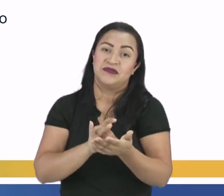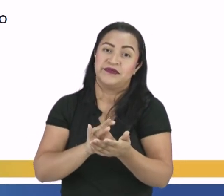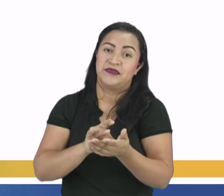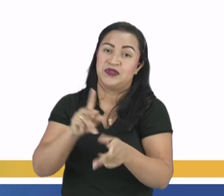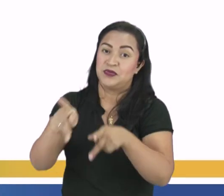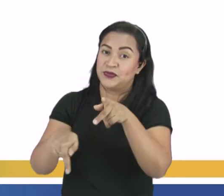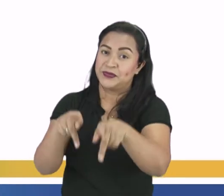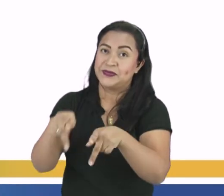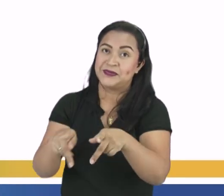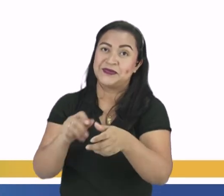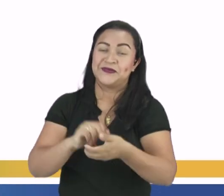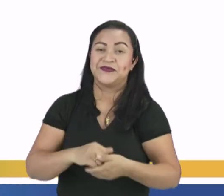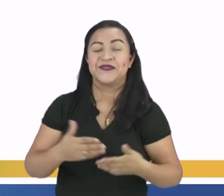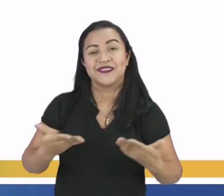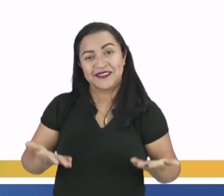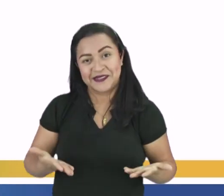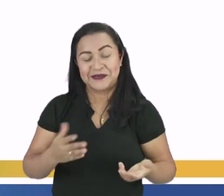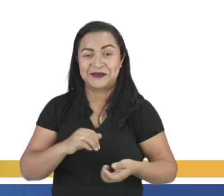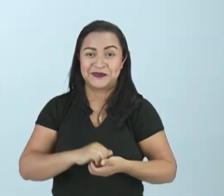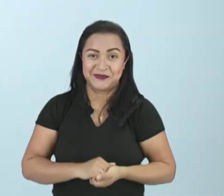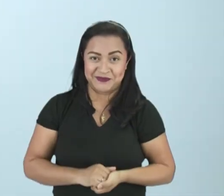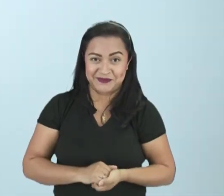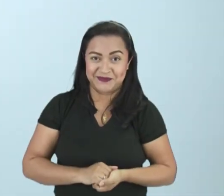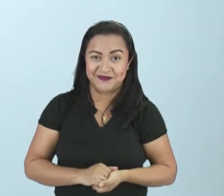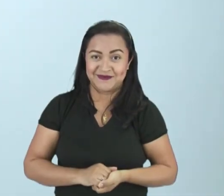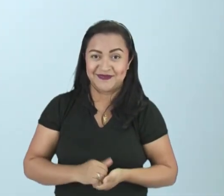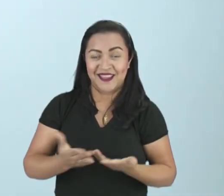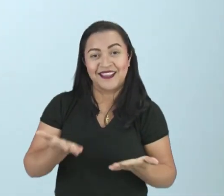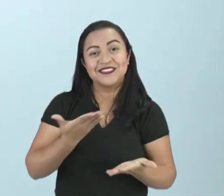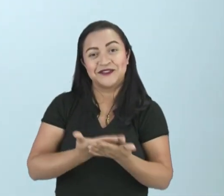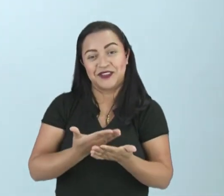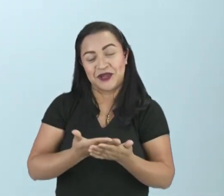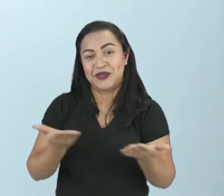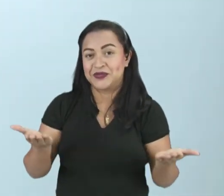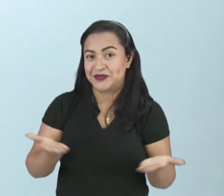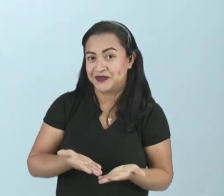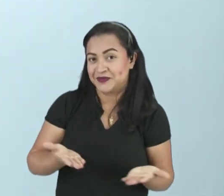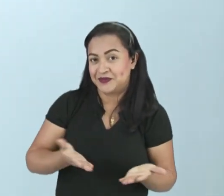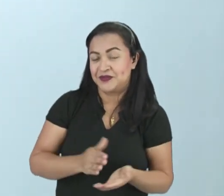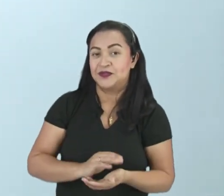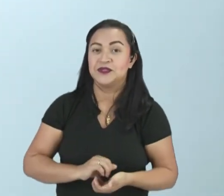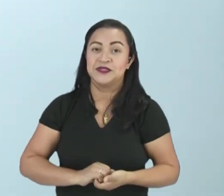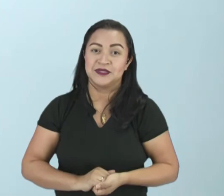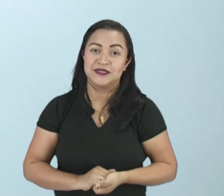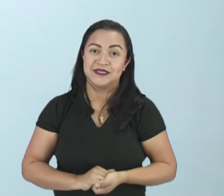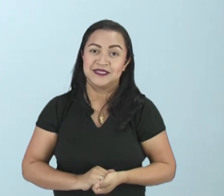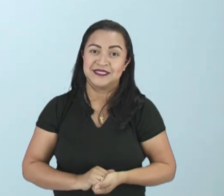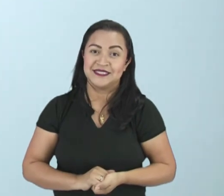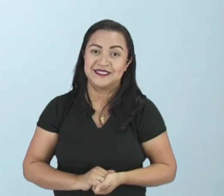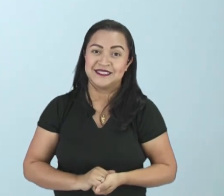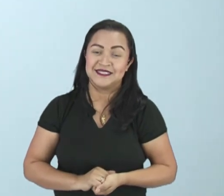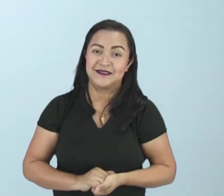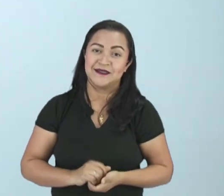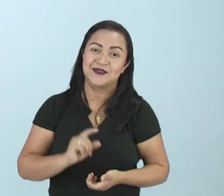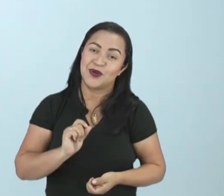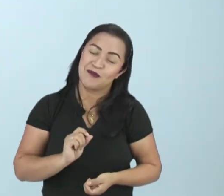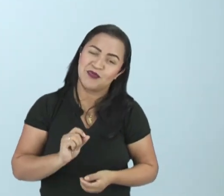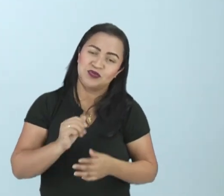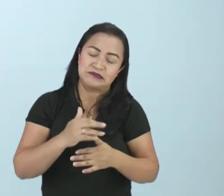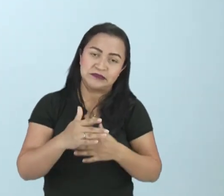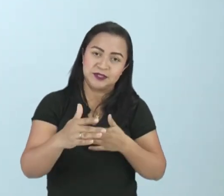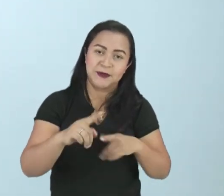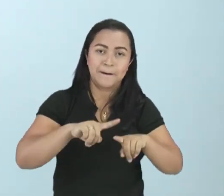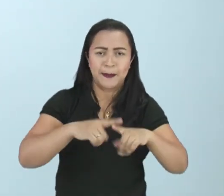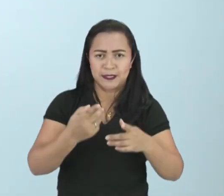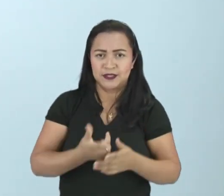certo? Então, pessoal, essa foi a aula de hoje, tá? Um pouquinho extensa, você